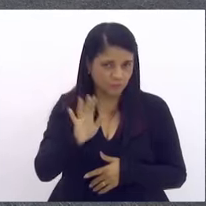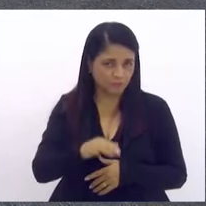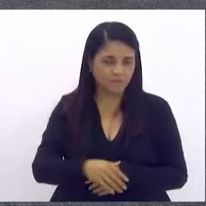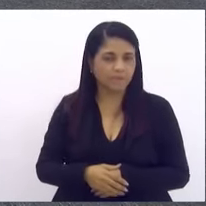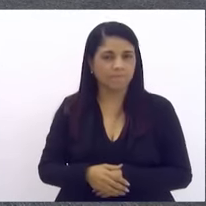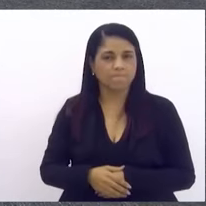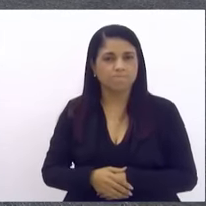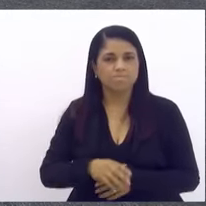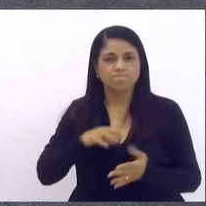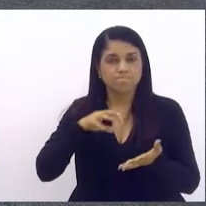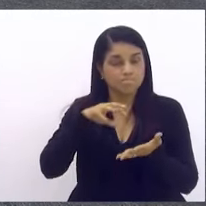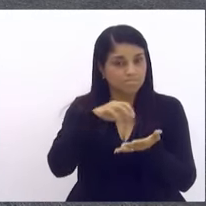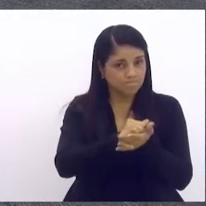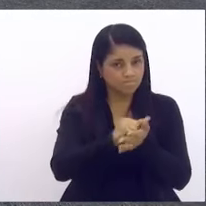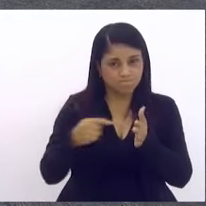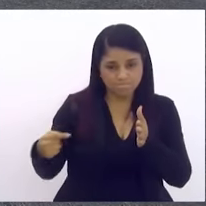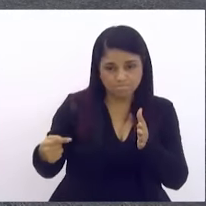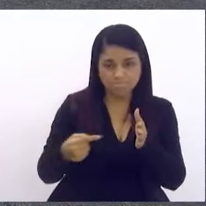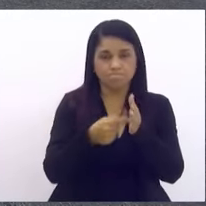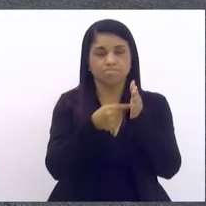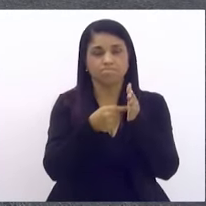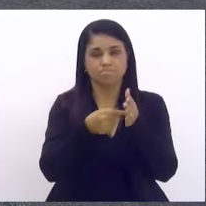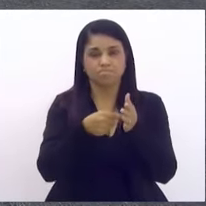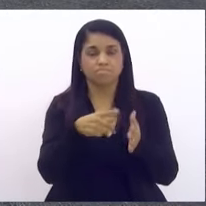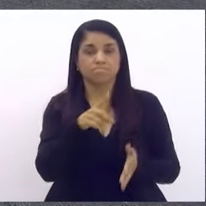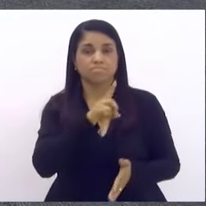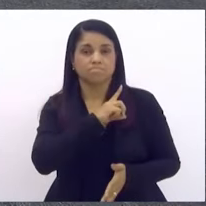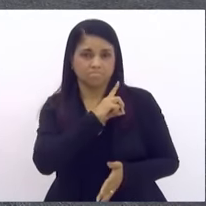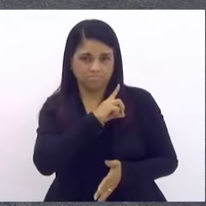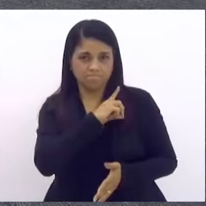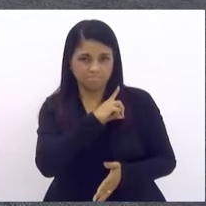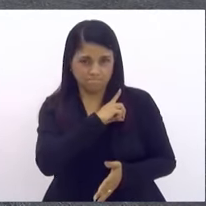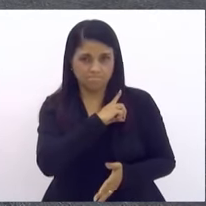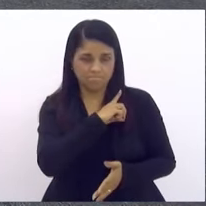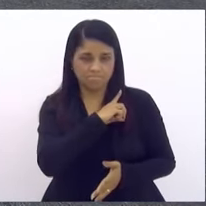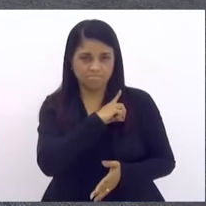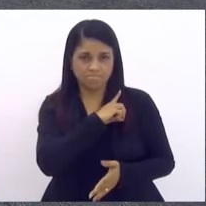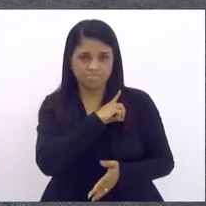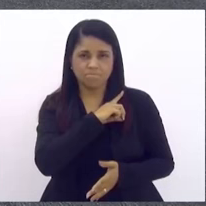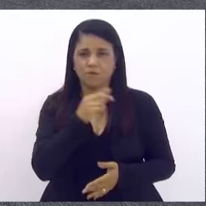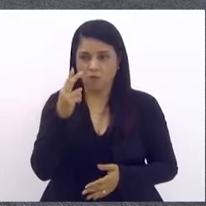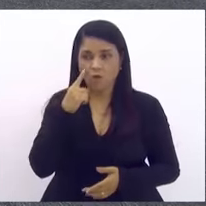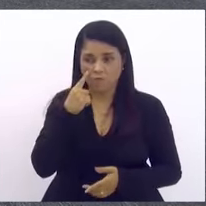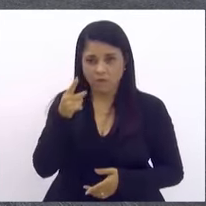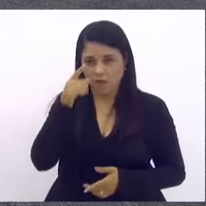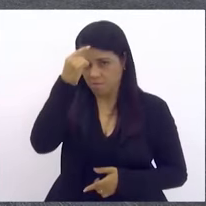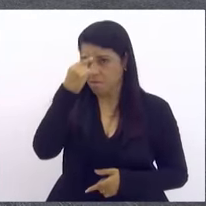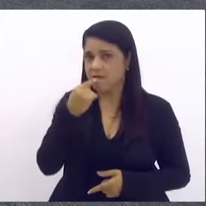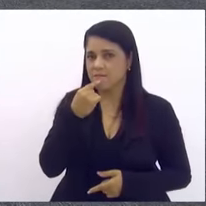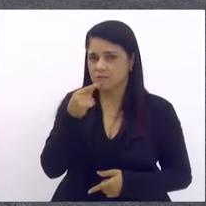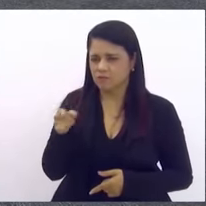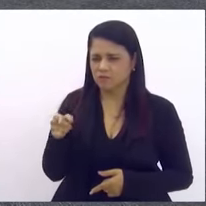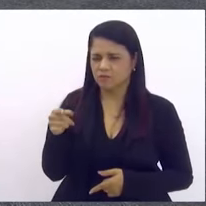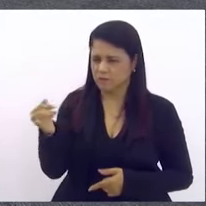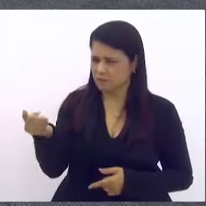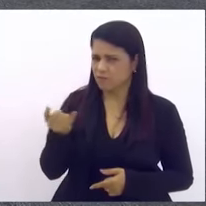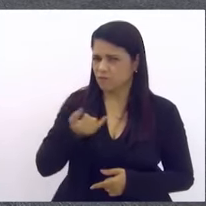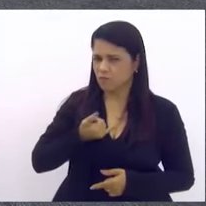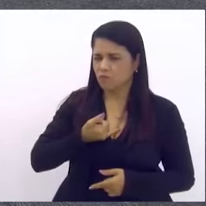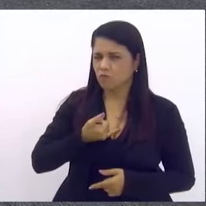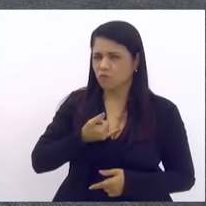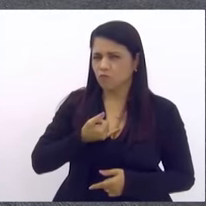se registra uma queixa na delegacia né Eu vi a a sua imagem Depois a senhora tinha dito que tinha sido